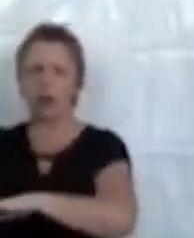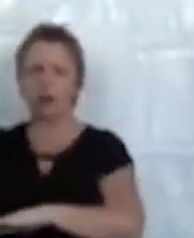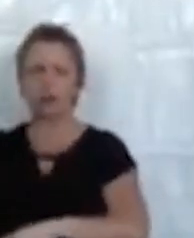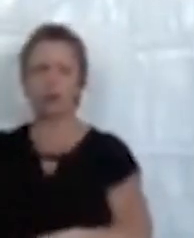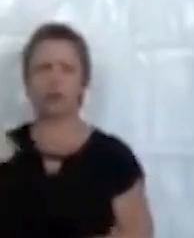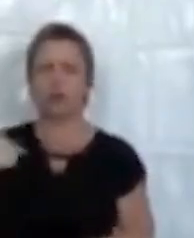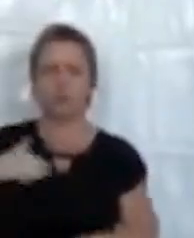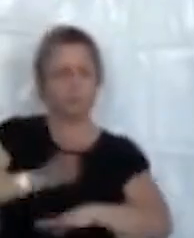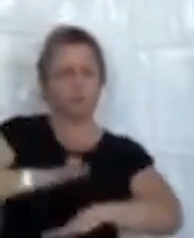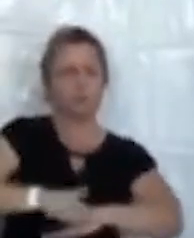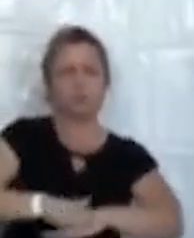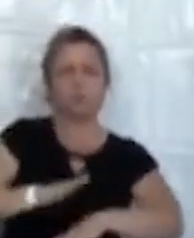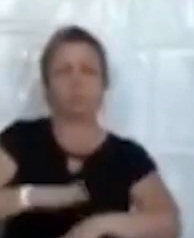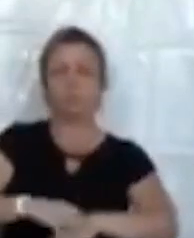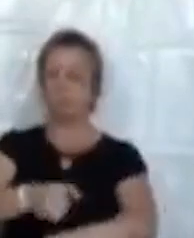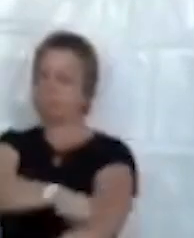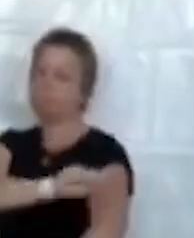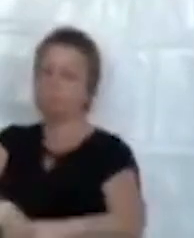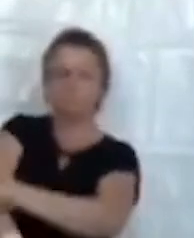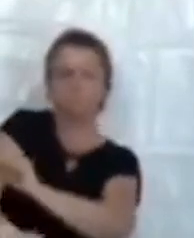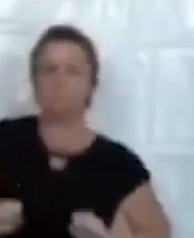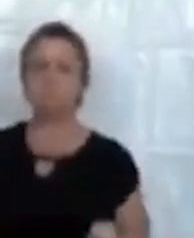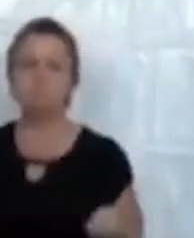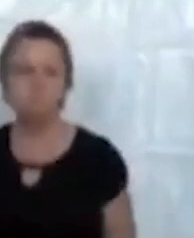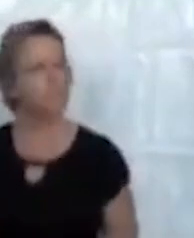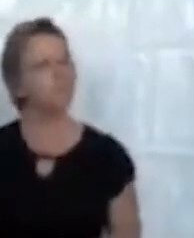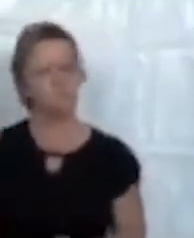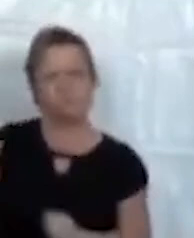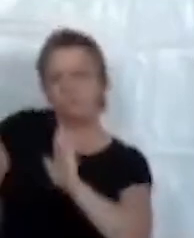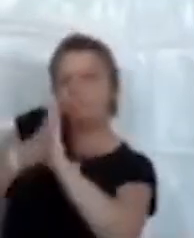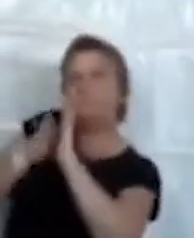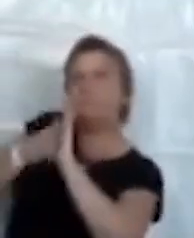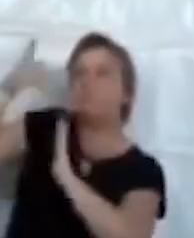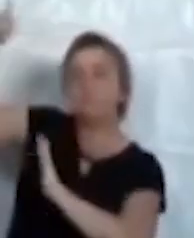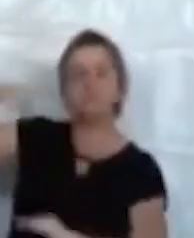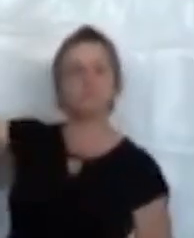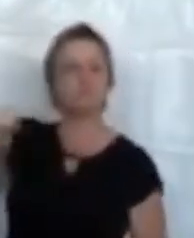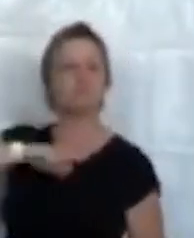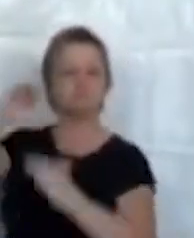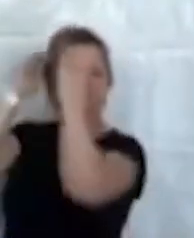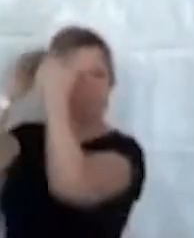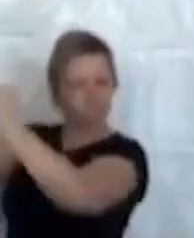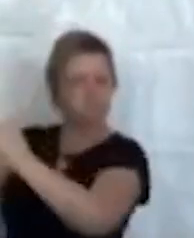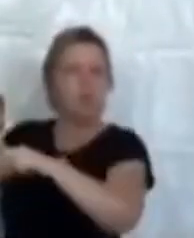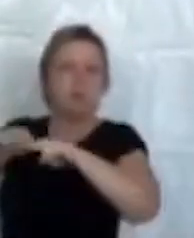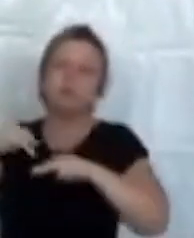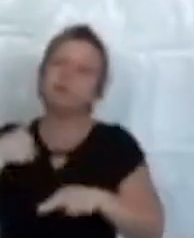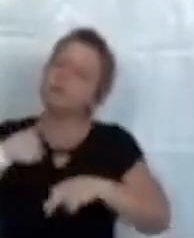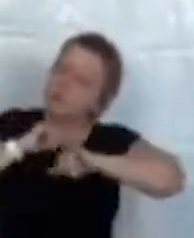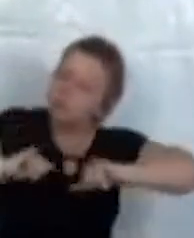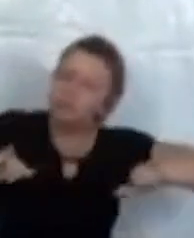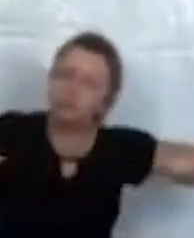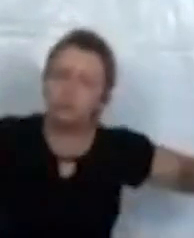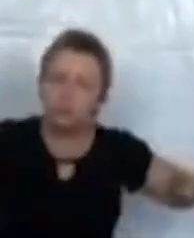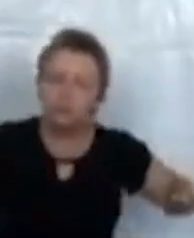perna, mas levantados por Deus para cumprir um propósito. Eu vim aqui dizer para vocês que o